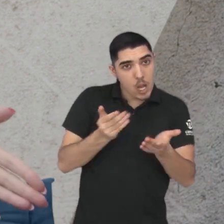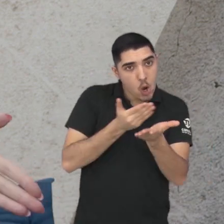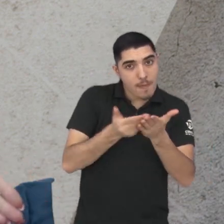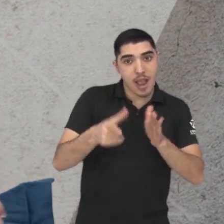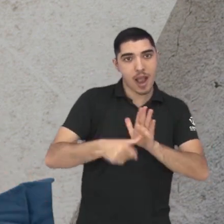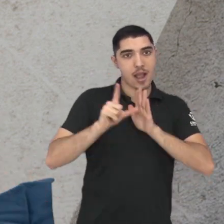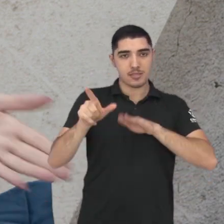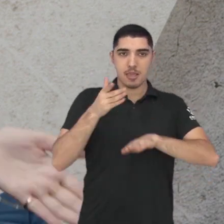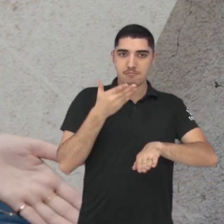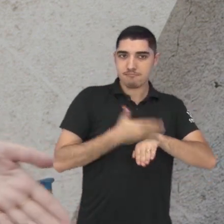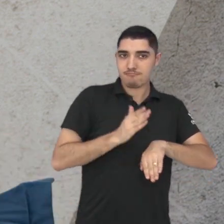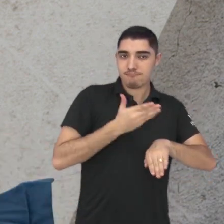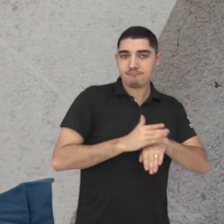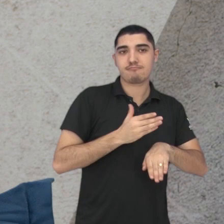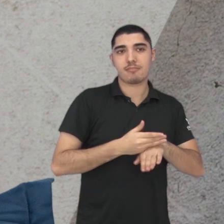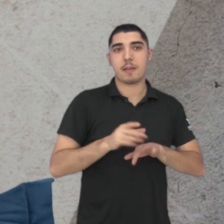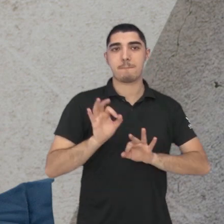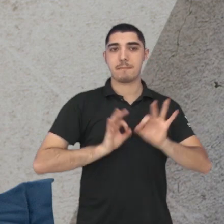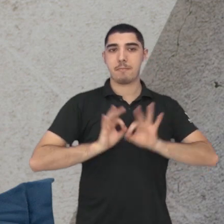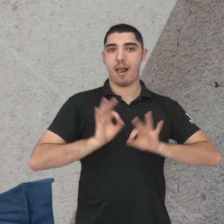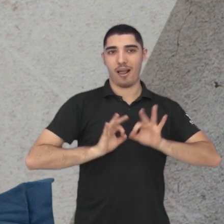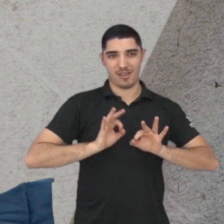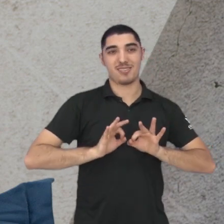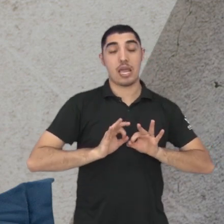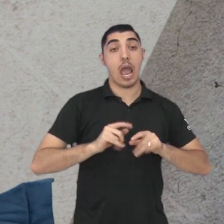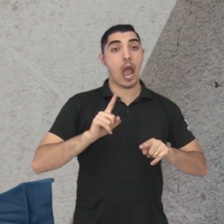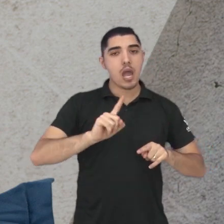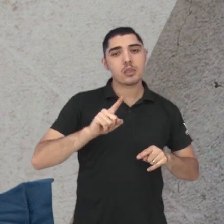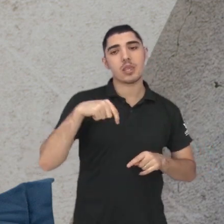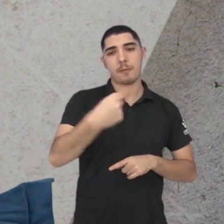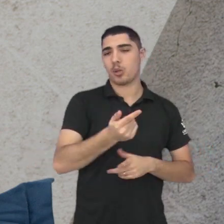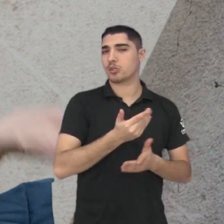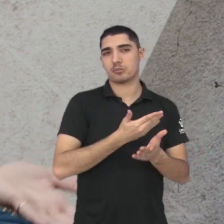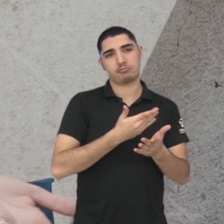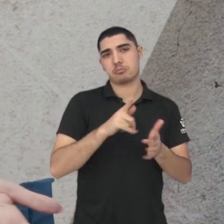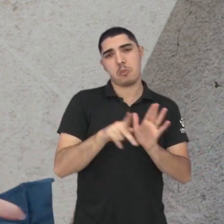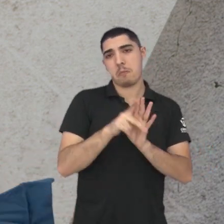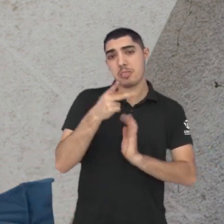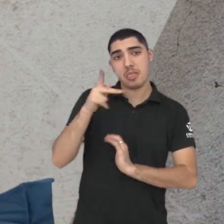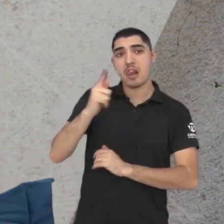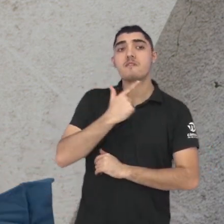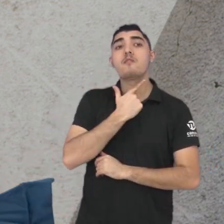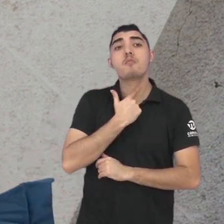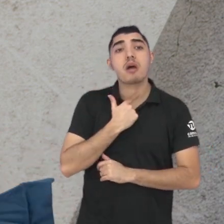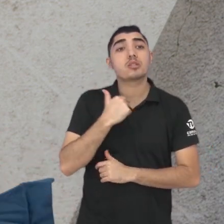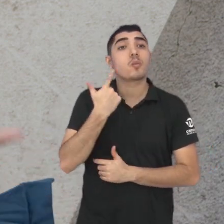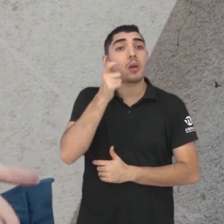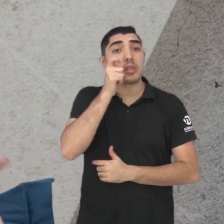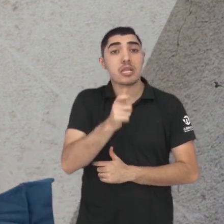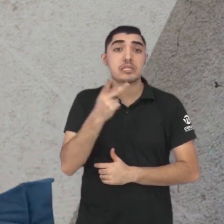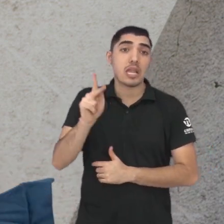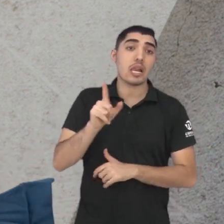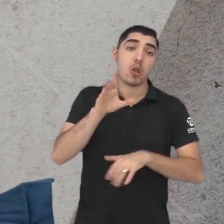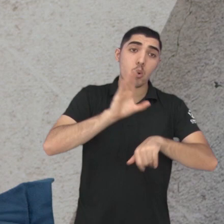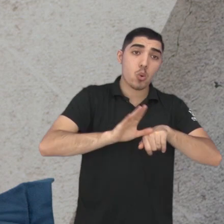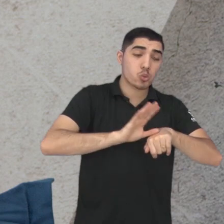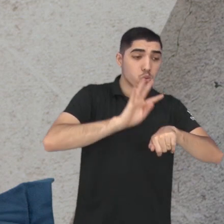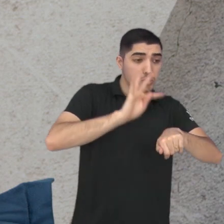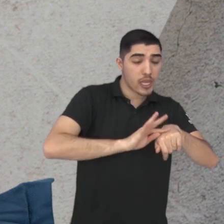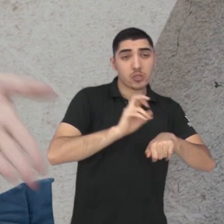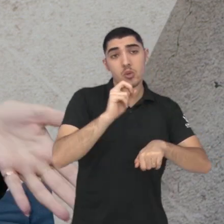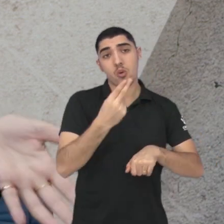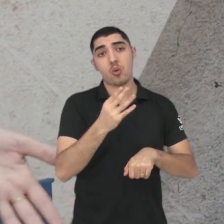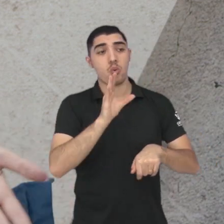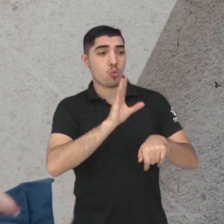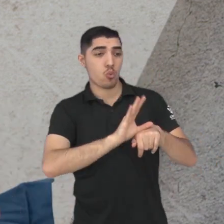esse preparo já é importante e a partir daí também a gente já começa. Aí vai do interesse, né? Já começa para um técnico, para um curso